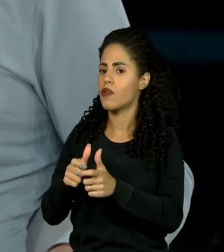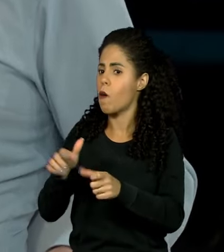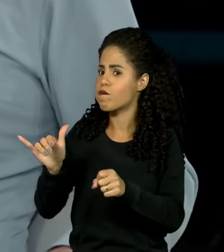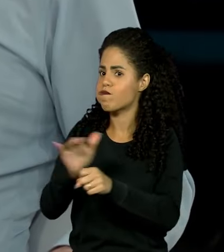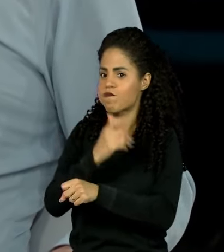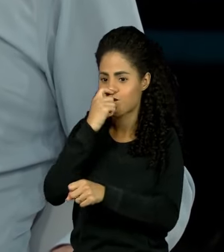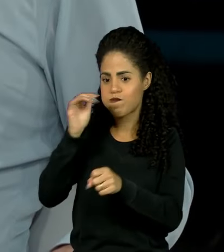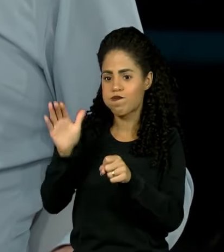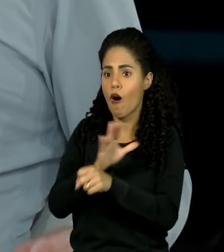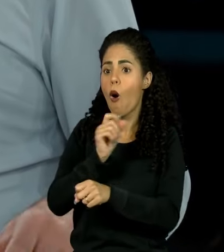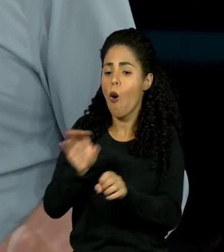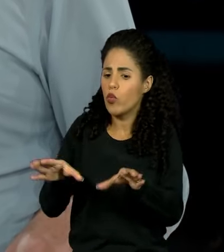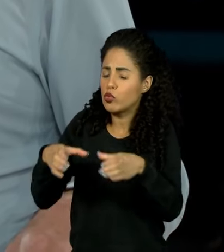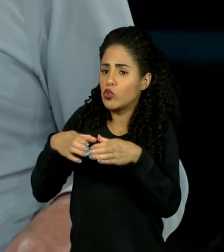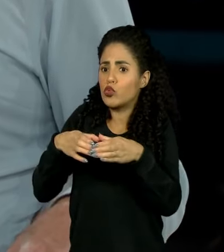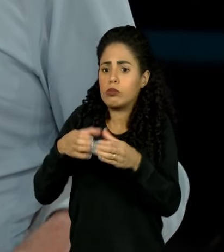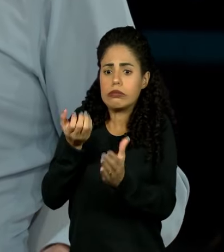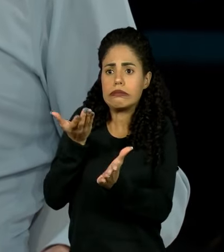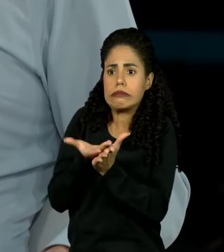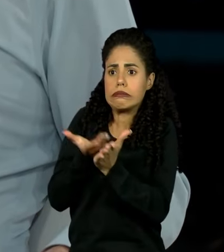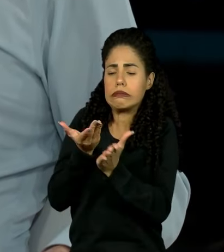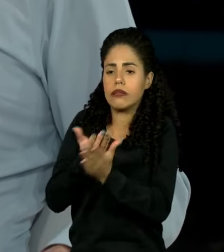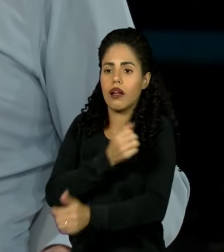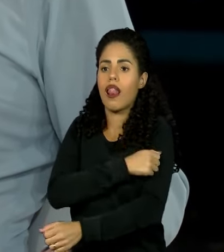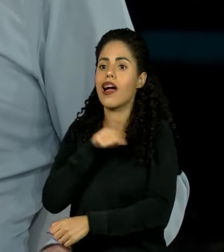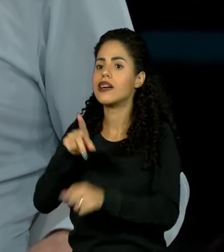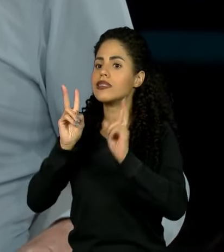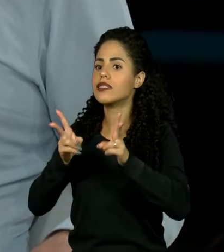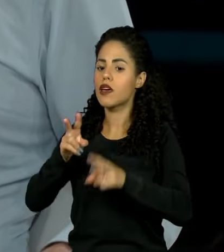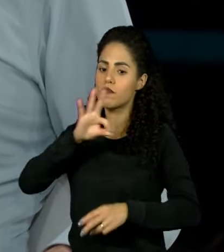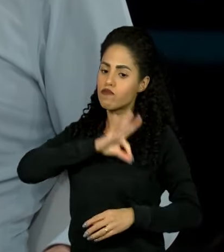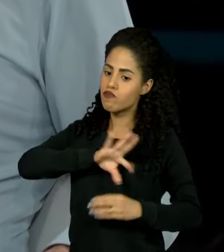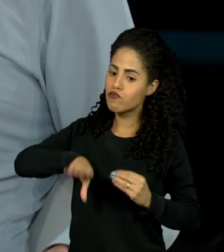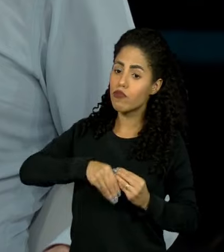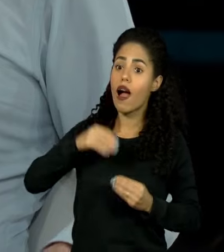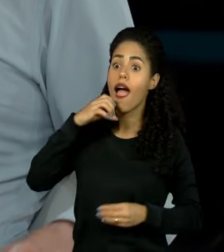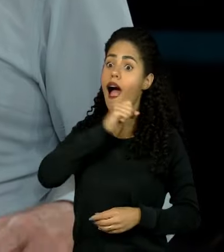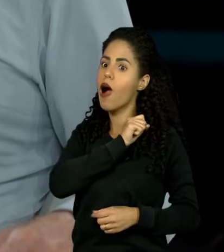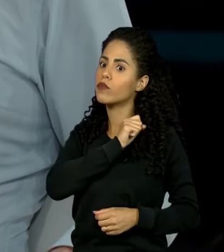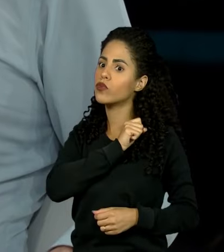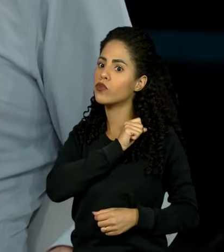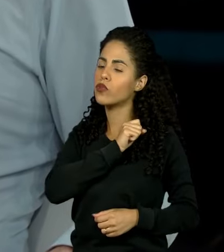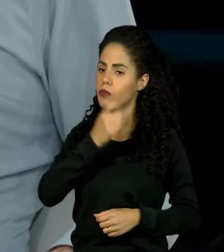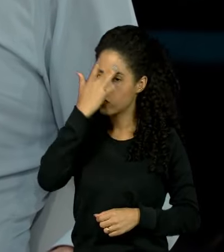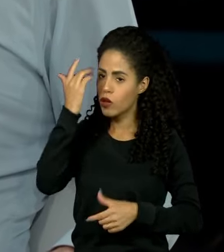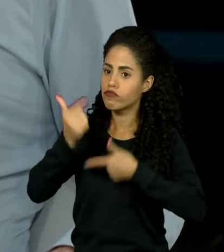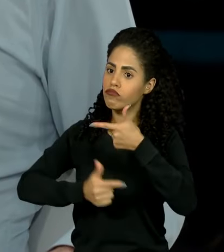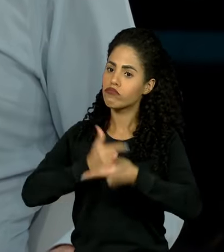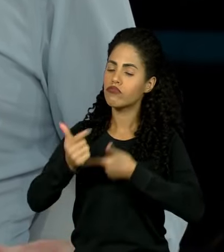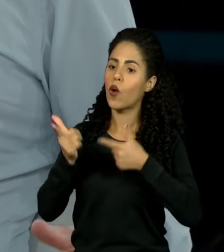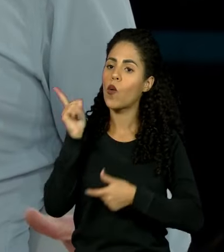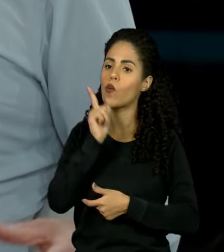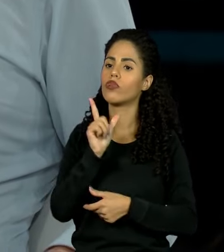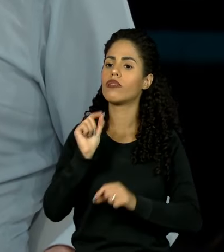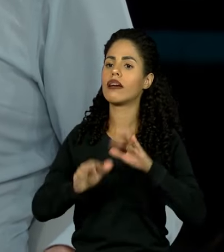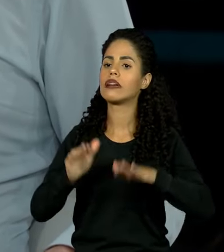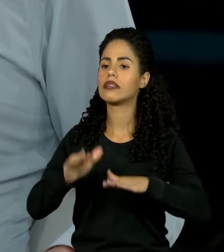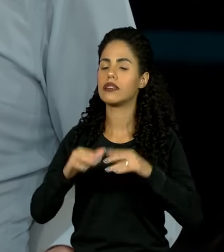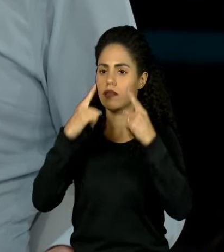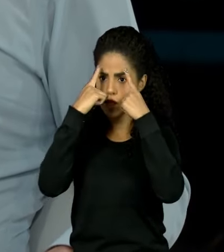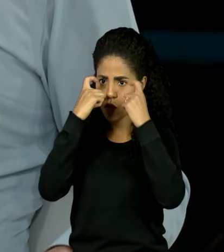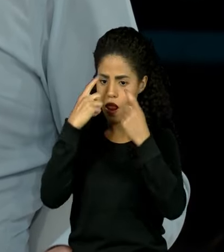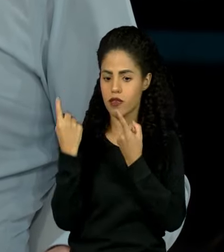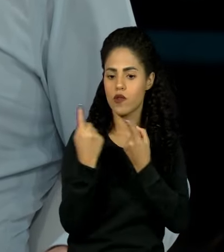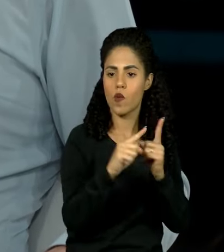tempo todo né E são todos esses cursos eles geram renda imediata uhum pra pessoa né quando você fala de violência contra a